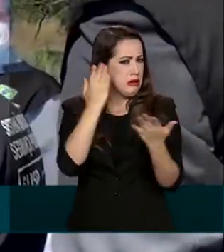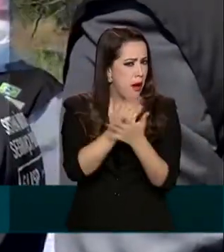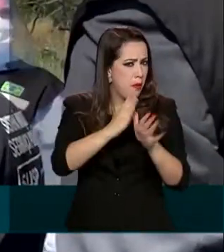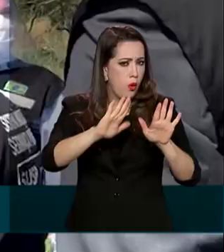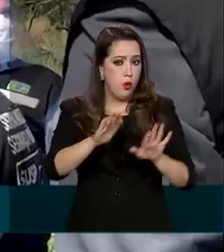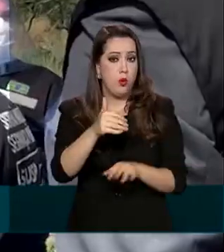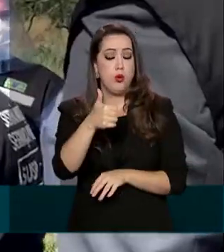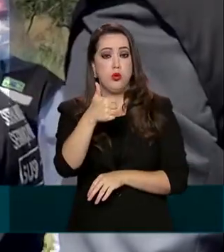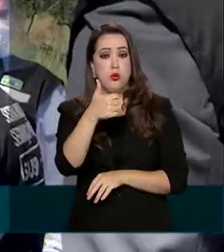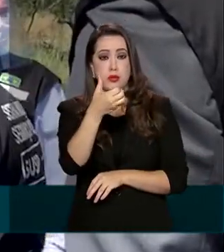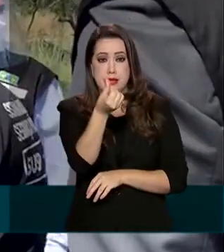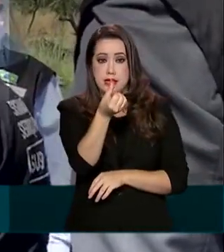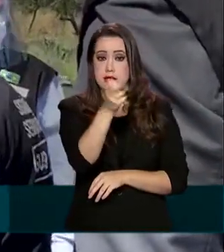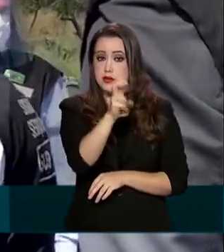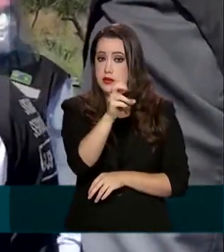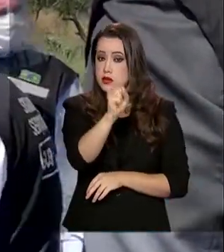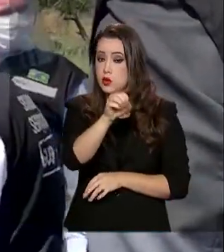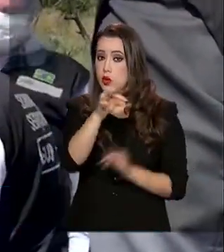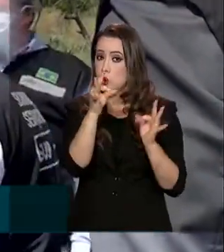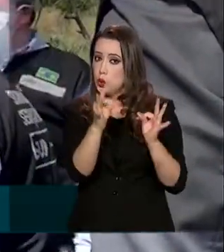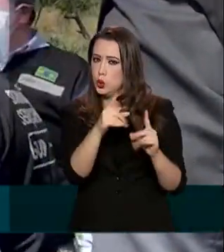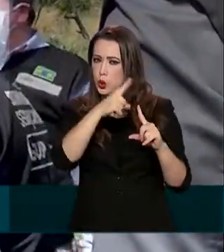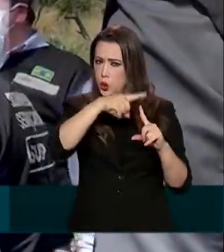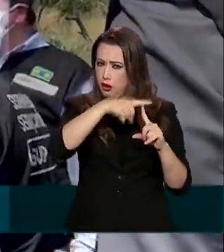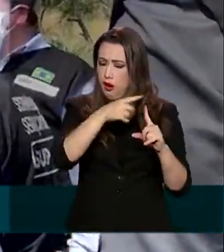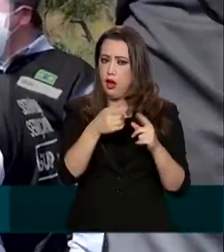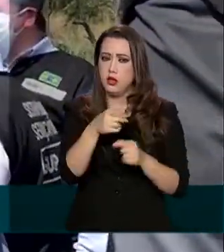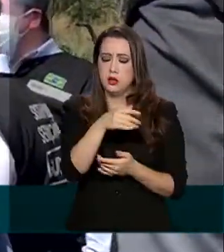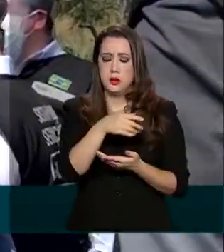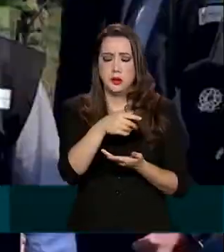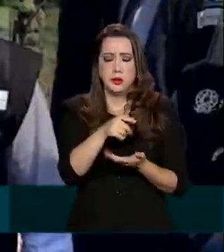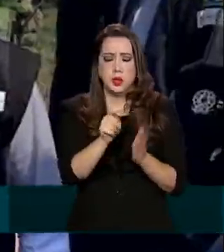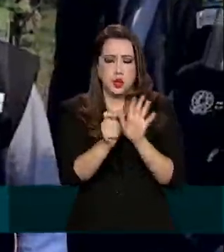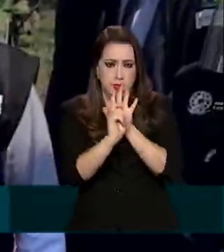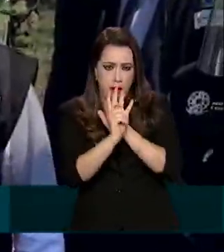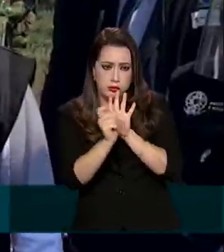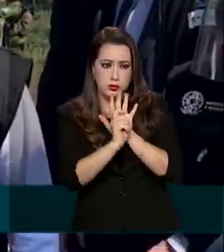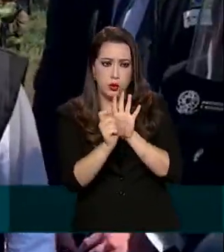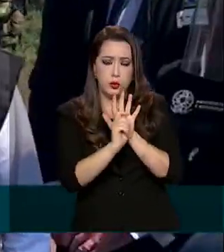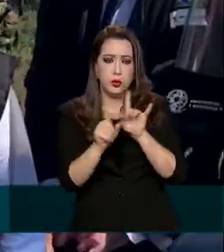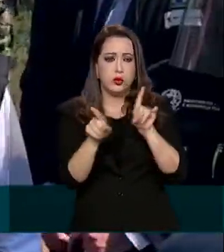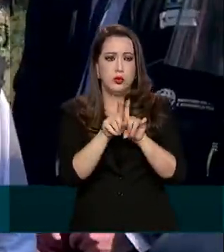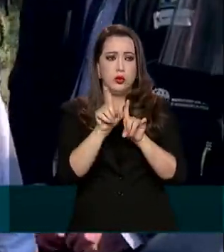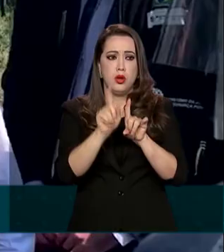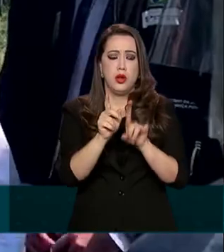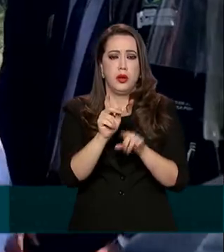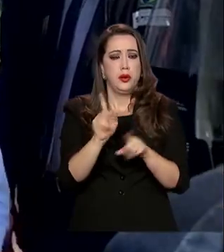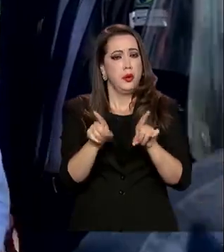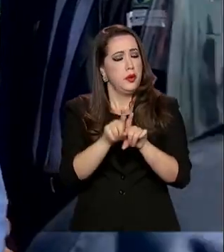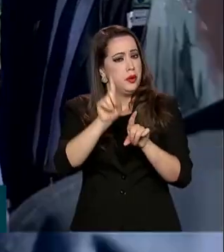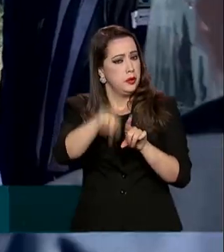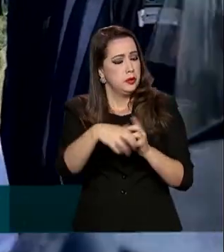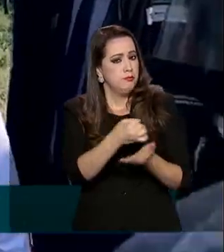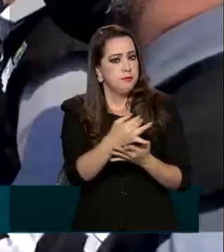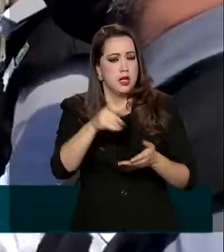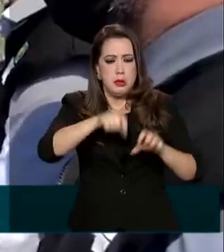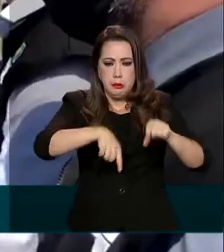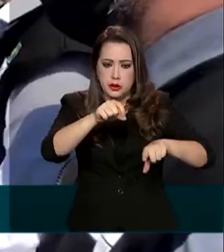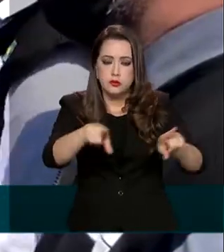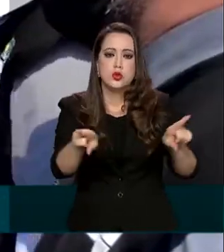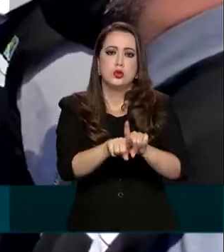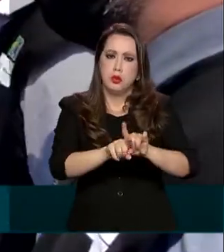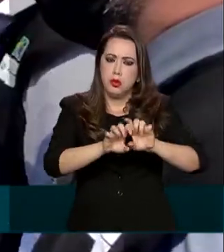toneladas de maconha e 127 hectares de plantio. O ministro da Justiça e Segurança Pública, André Mendonça,